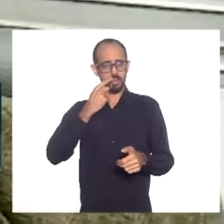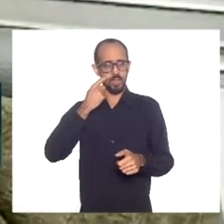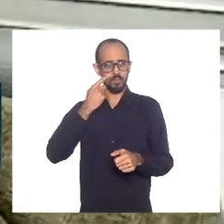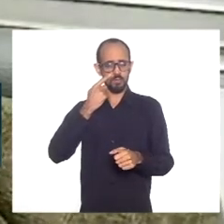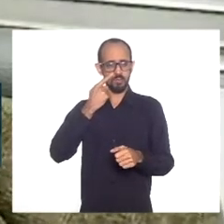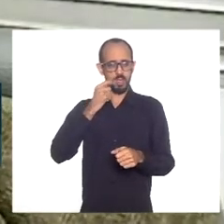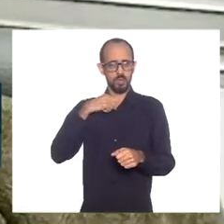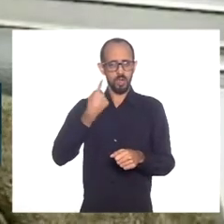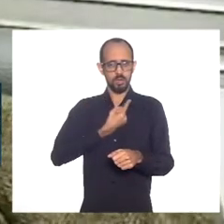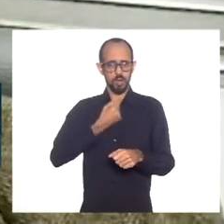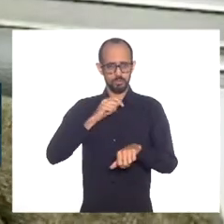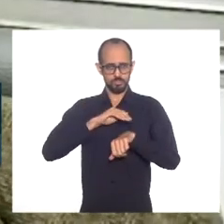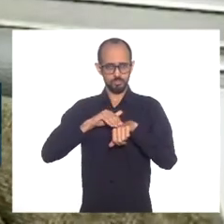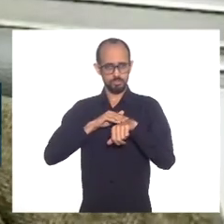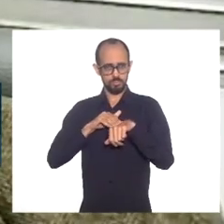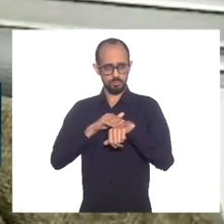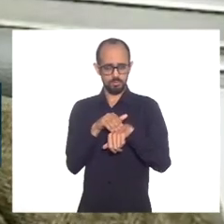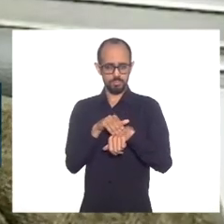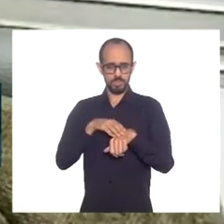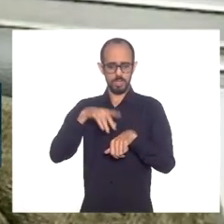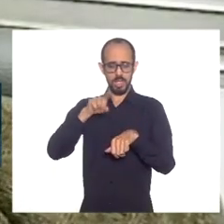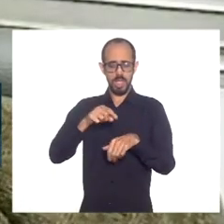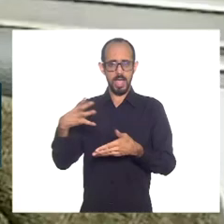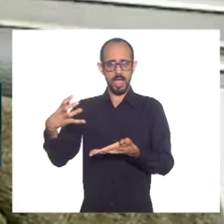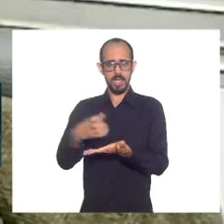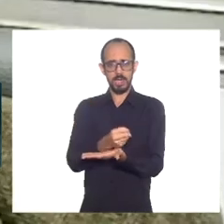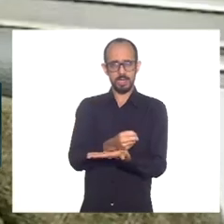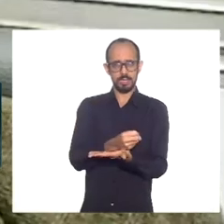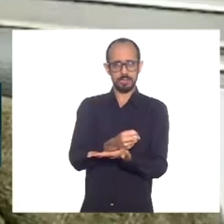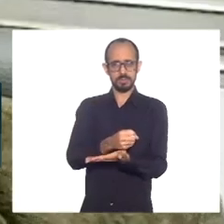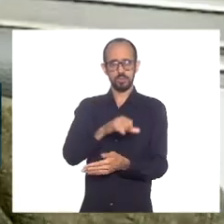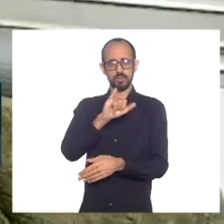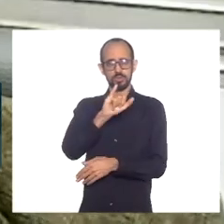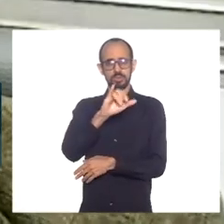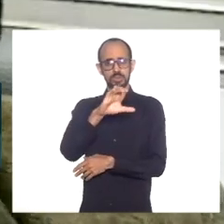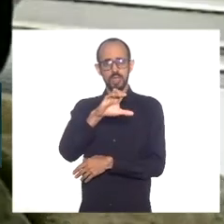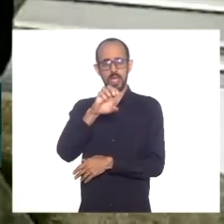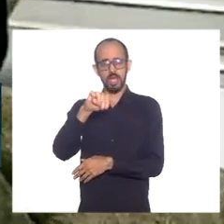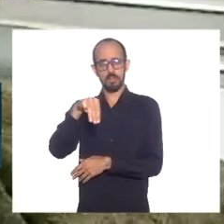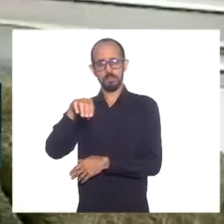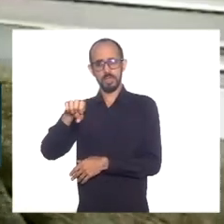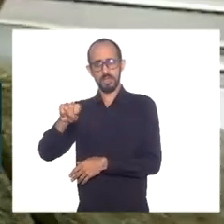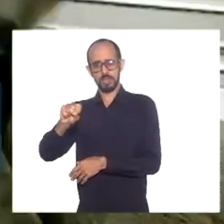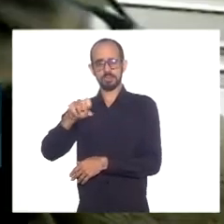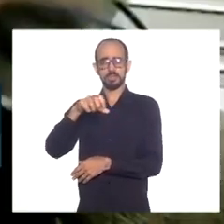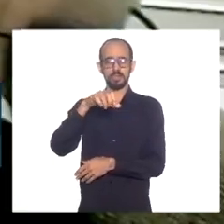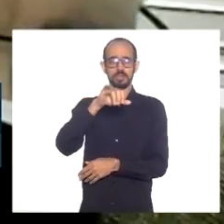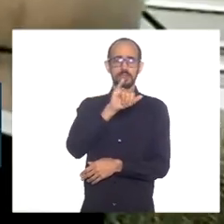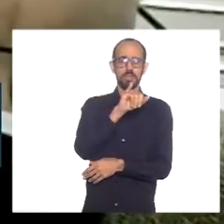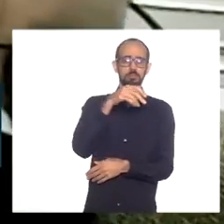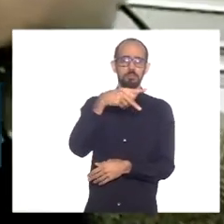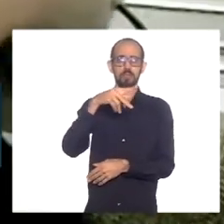a nossa conversa, é a arrecadação que deriva do ICMS, do IPVA,